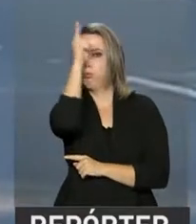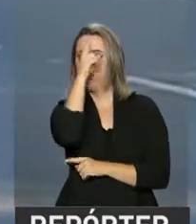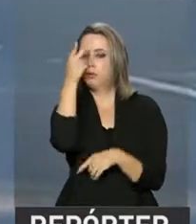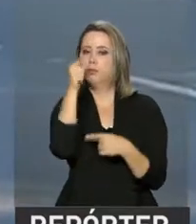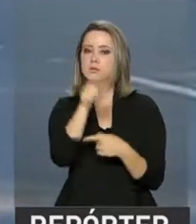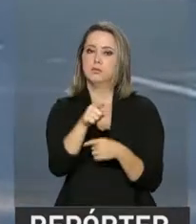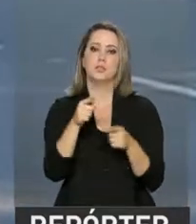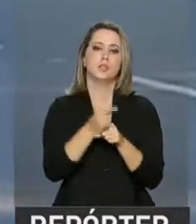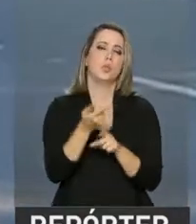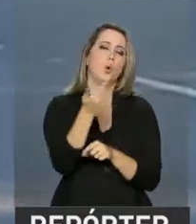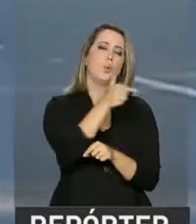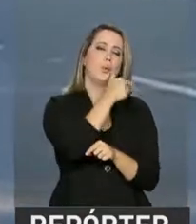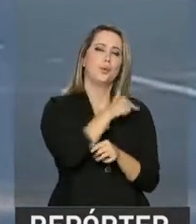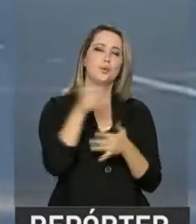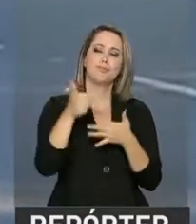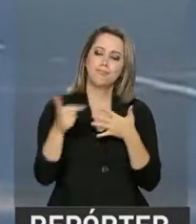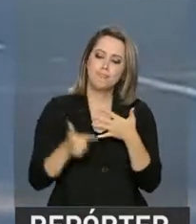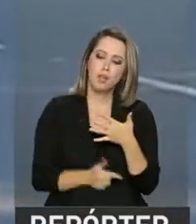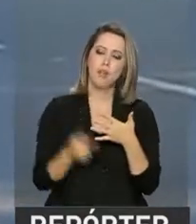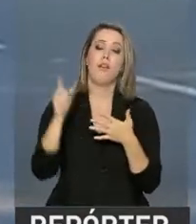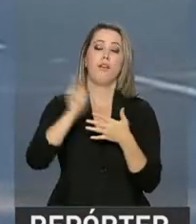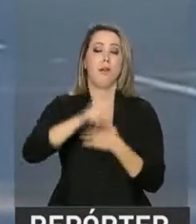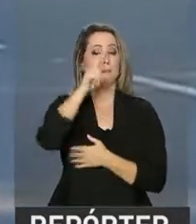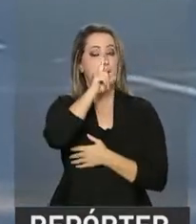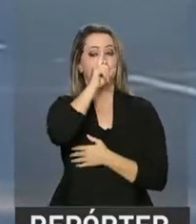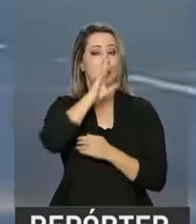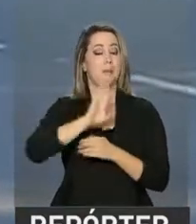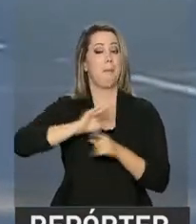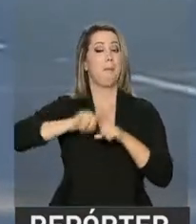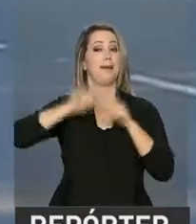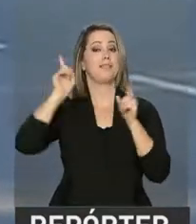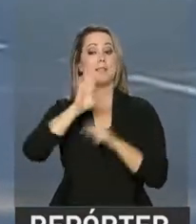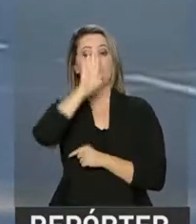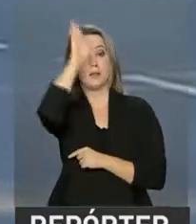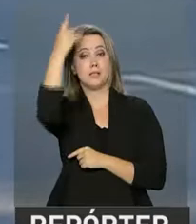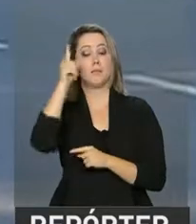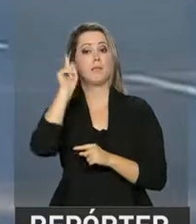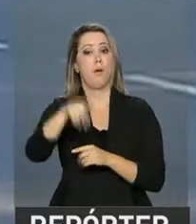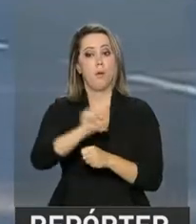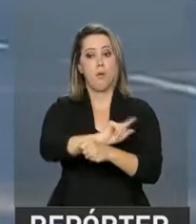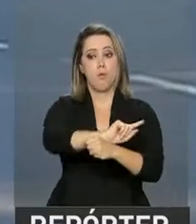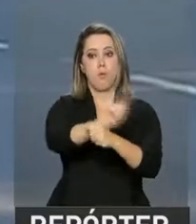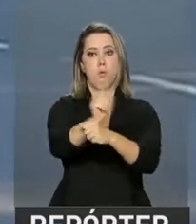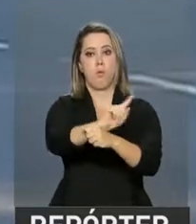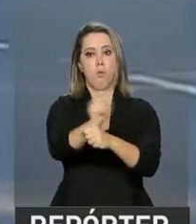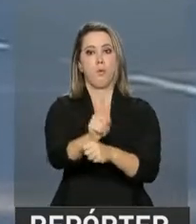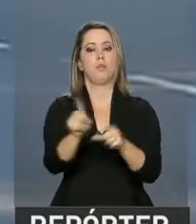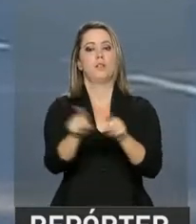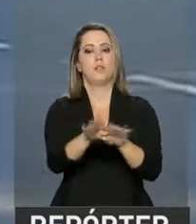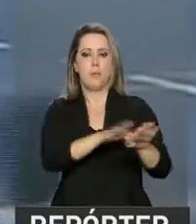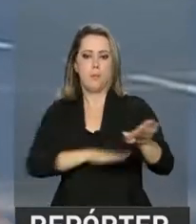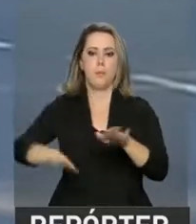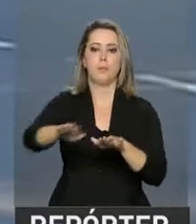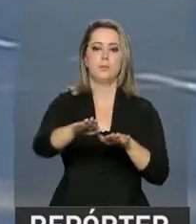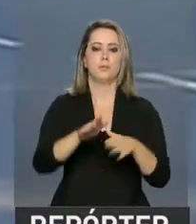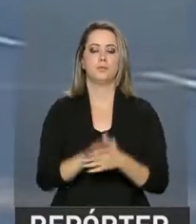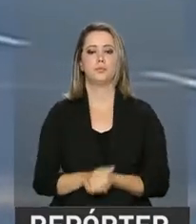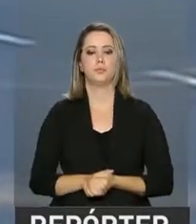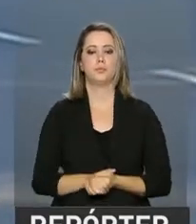diversas outras condutas que são perigosas mas as principais excesso de velocidade ultrapassagem indevida